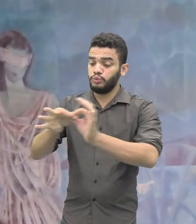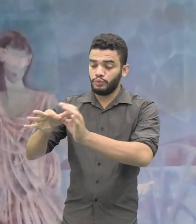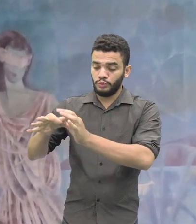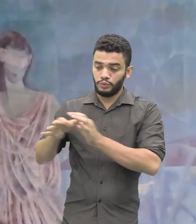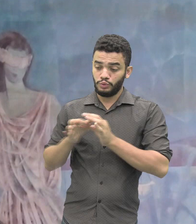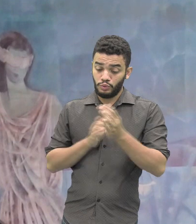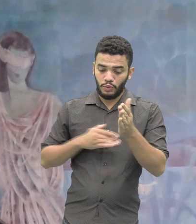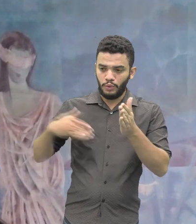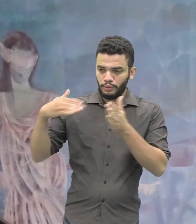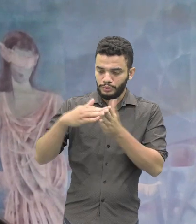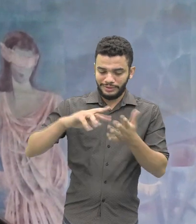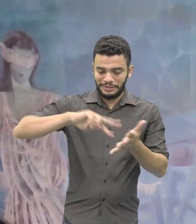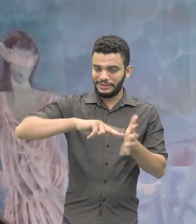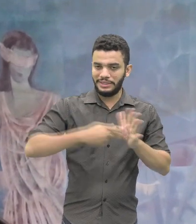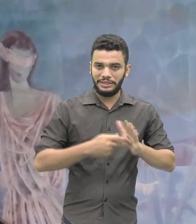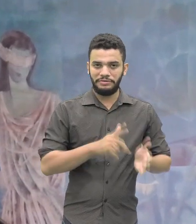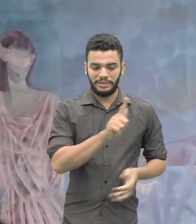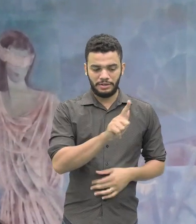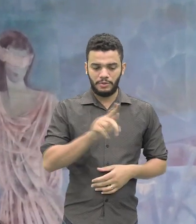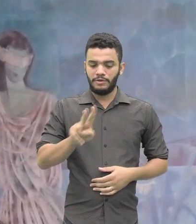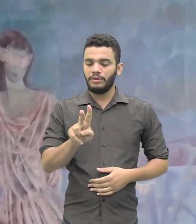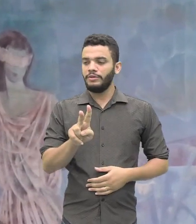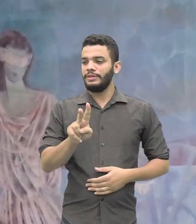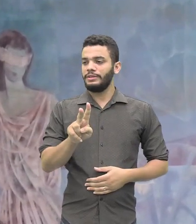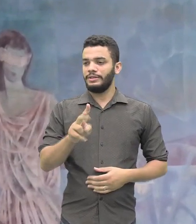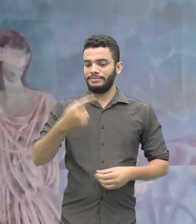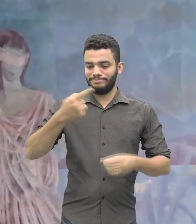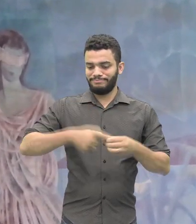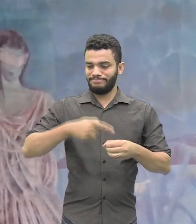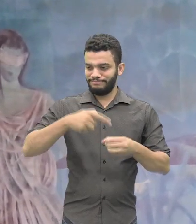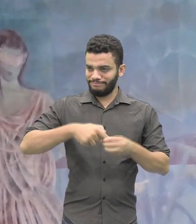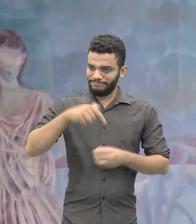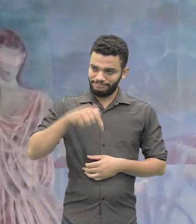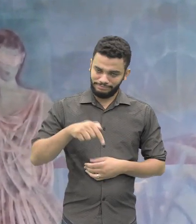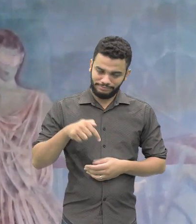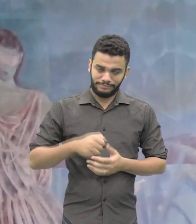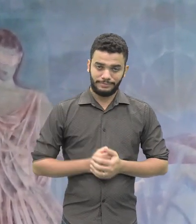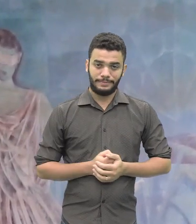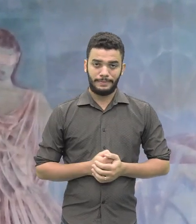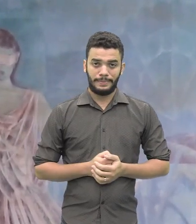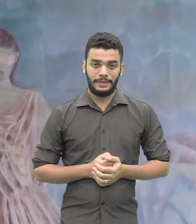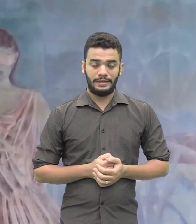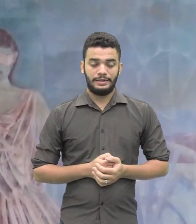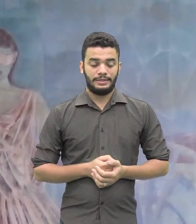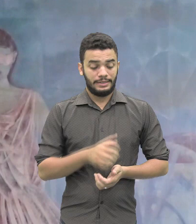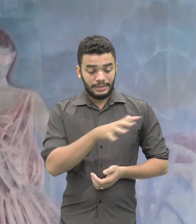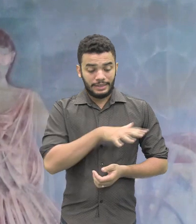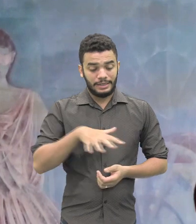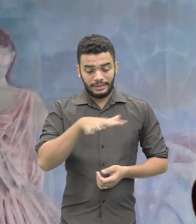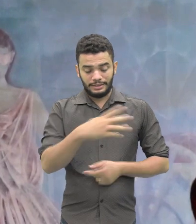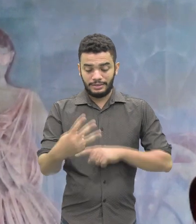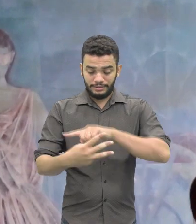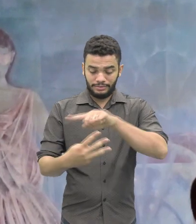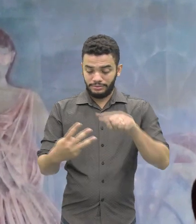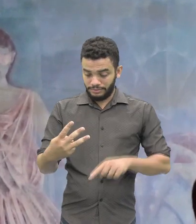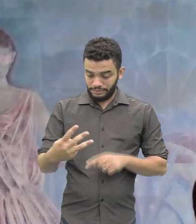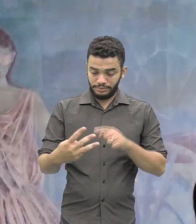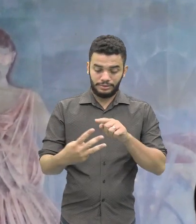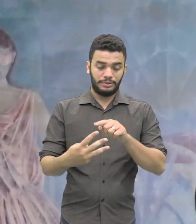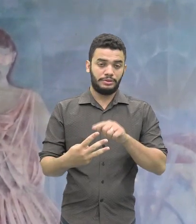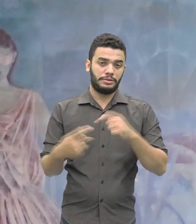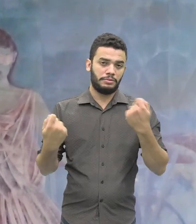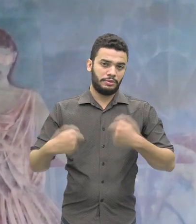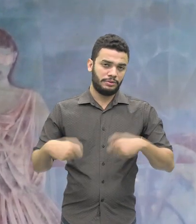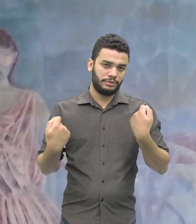um problema da Promotora nem da Justiça os poderes executivo legislativo e judiciário tem que trabalhar juntos